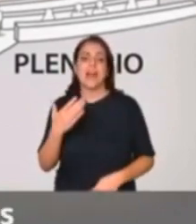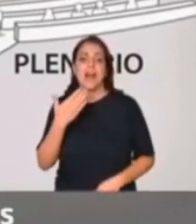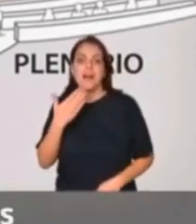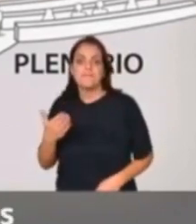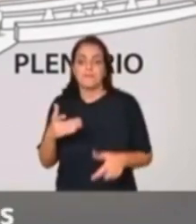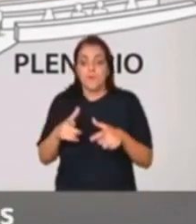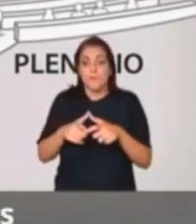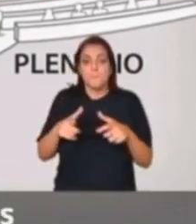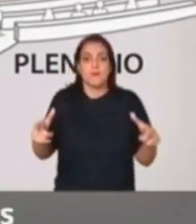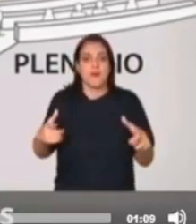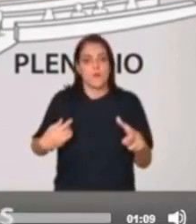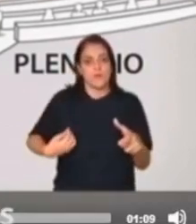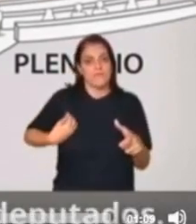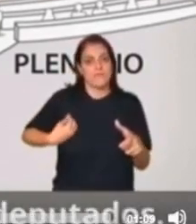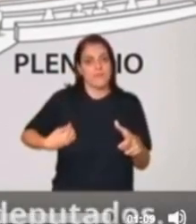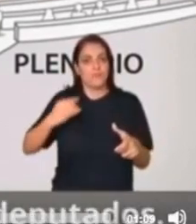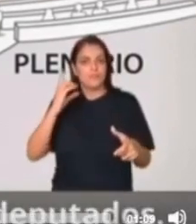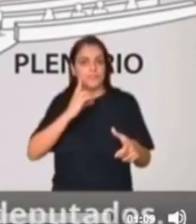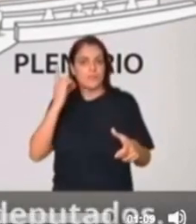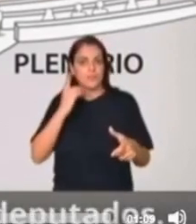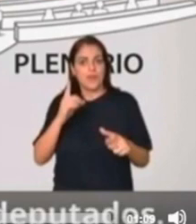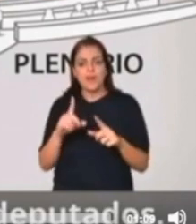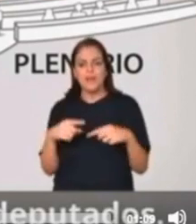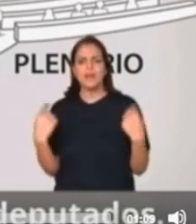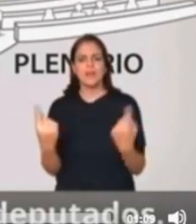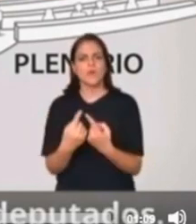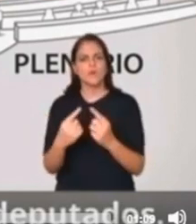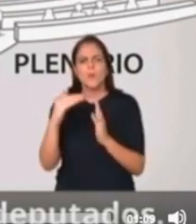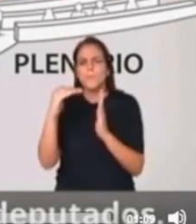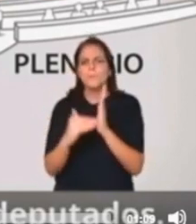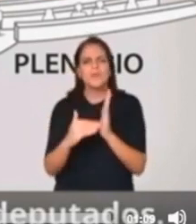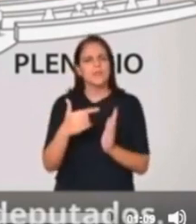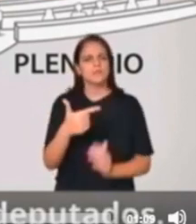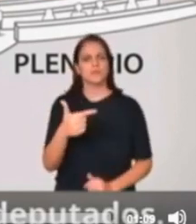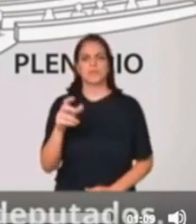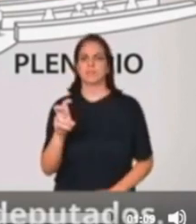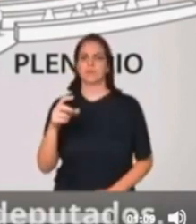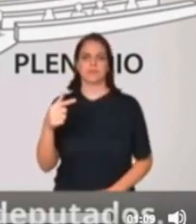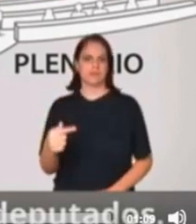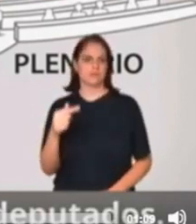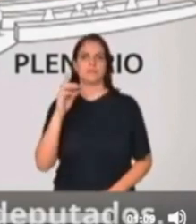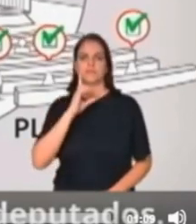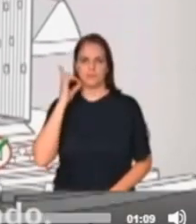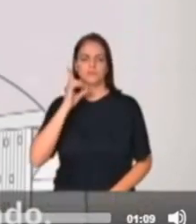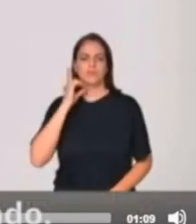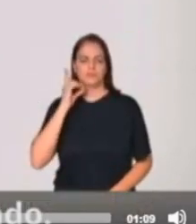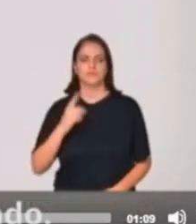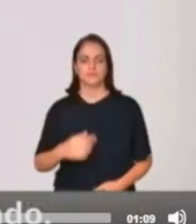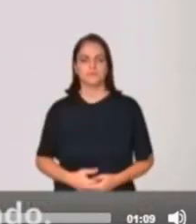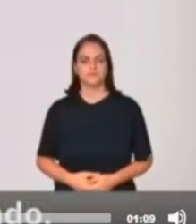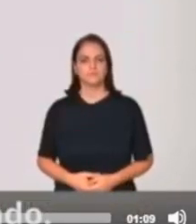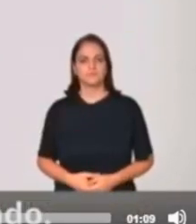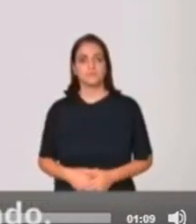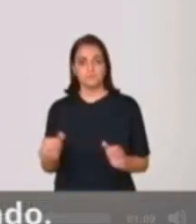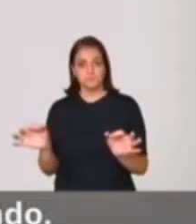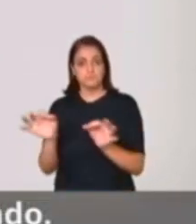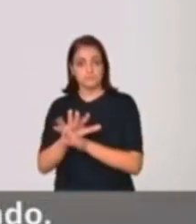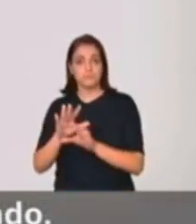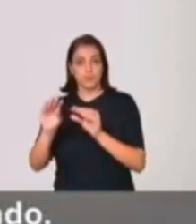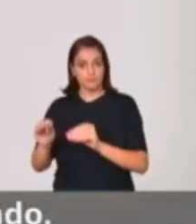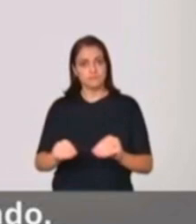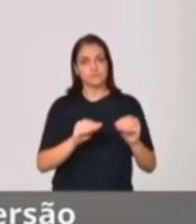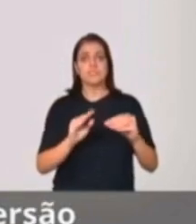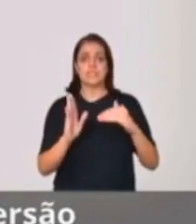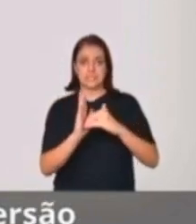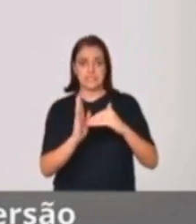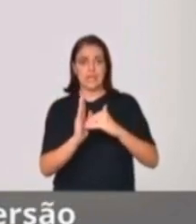da maioria dos deputados presentes em uma sessão com cor um mínimo de 257 deputados em seguida o